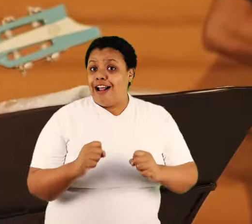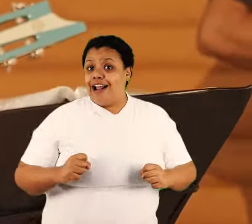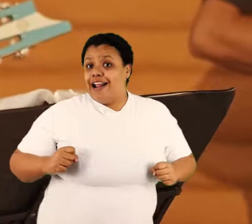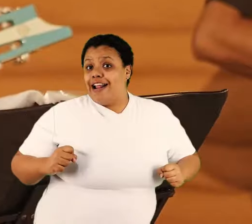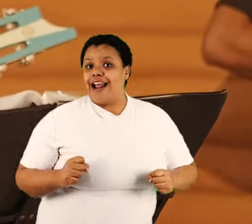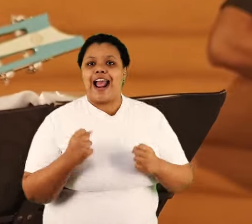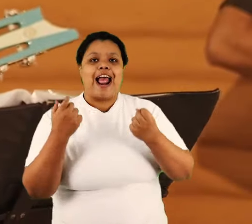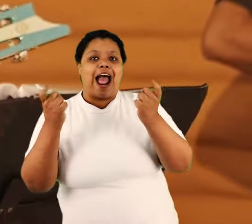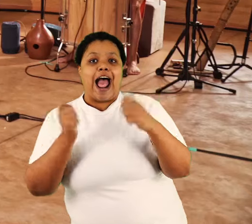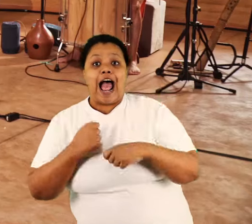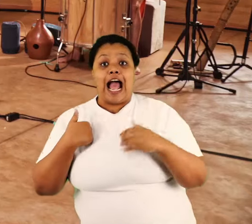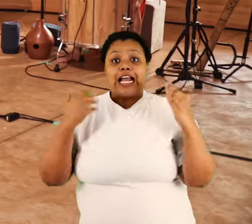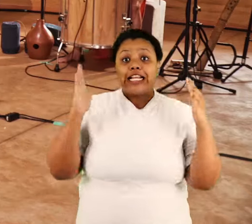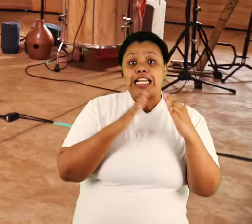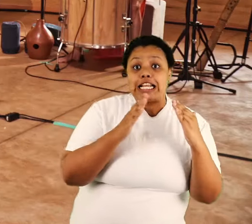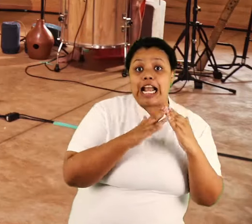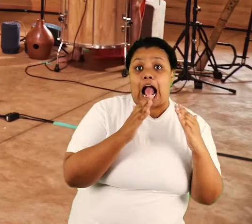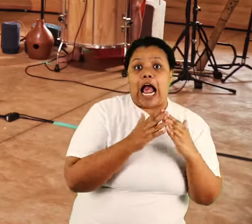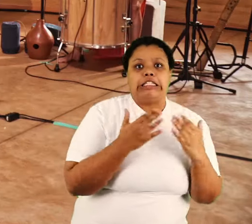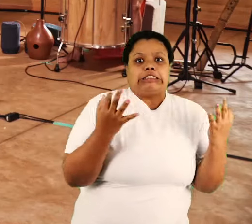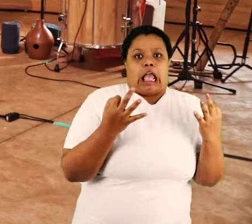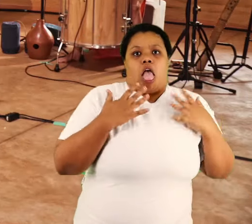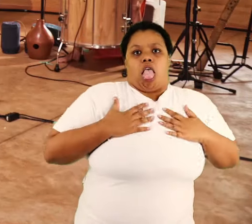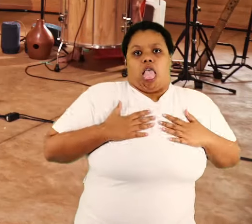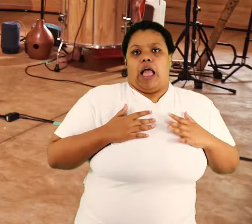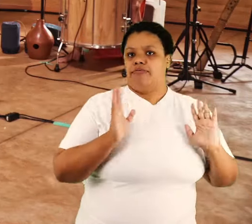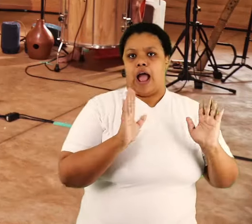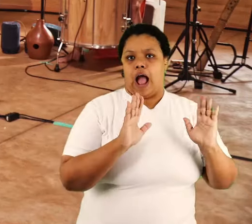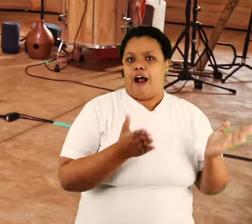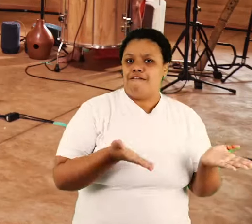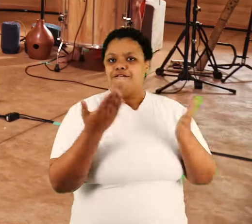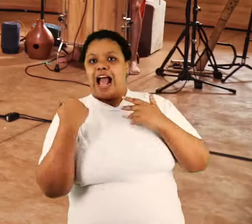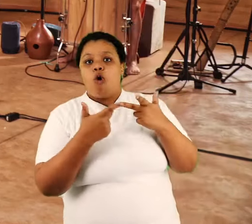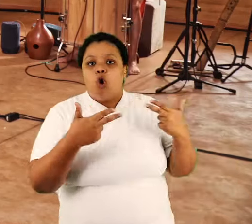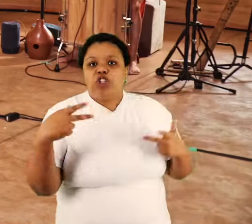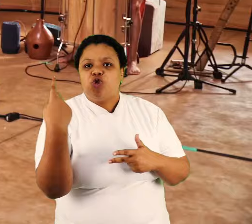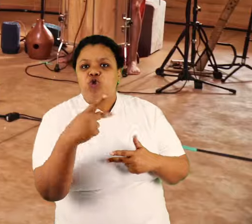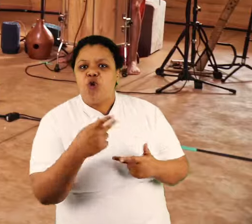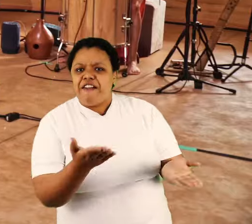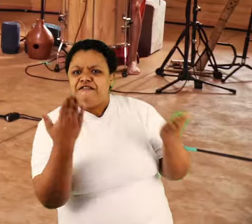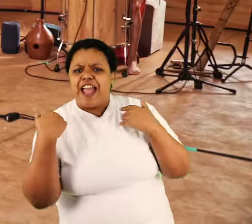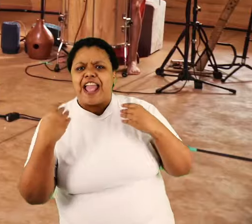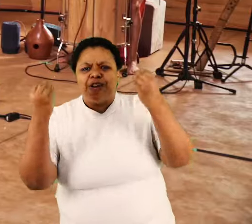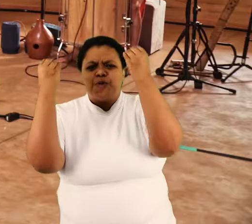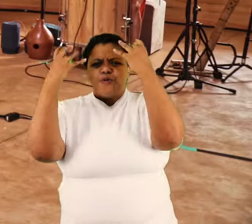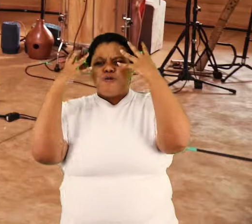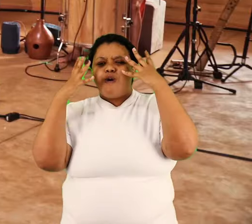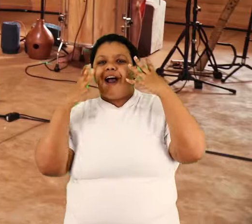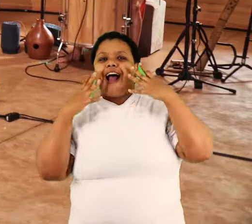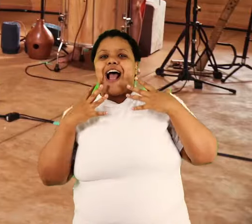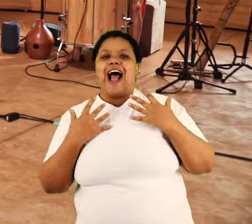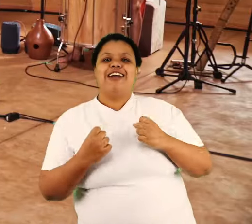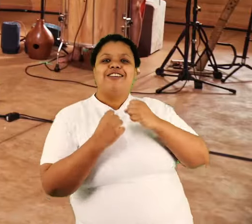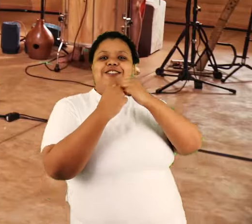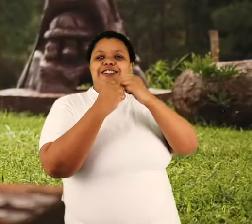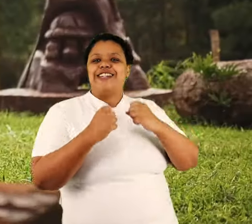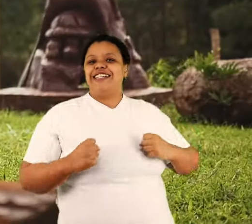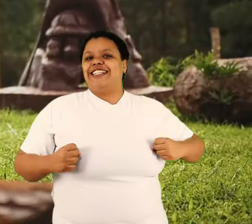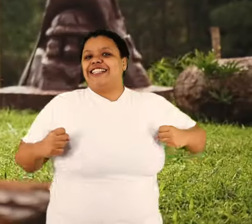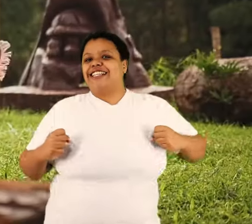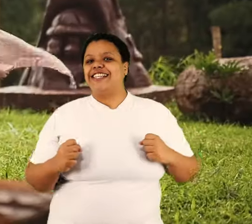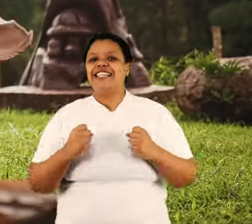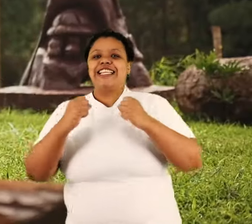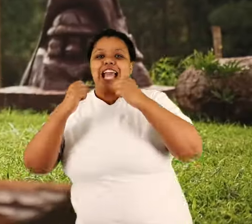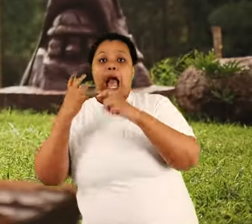não é tua calunga, não esquece esse teu patua. Roda a cabocla bonita, respira essa